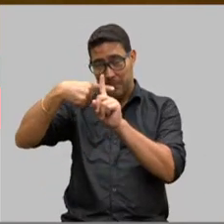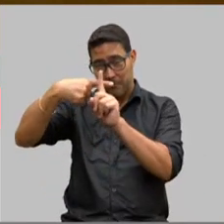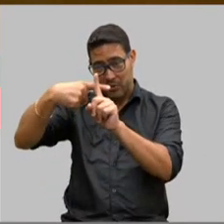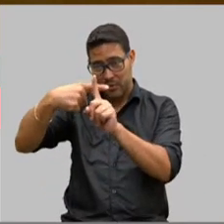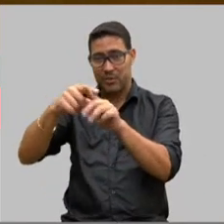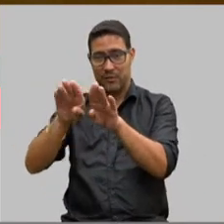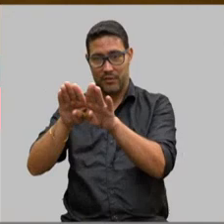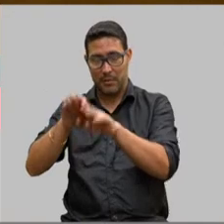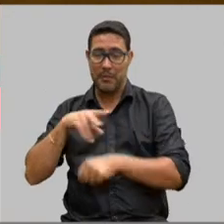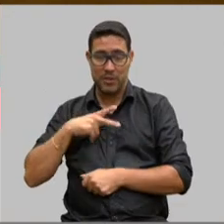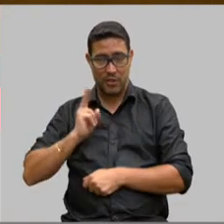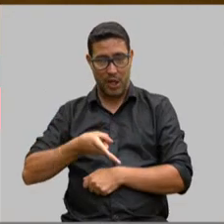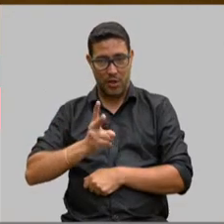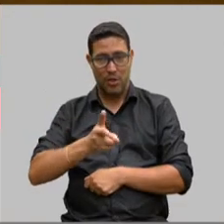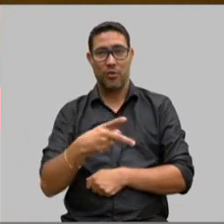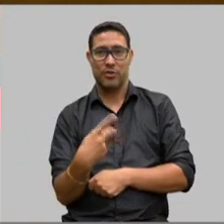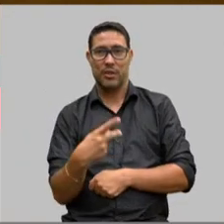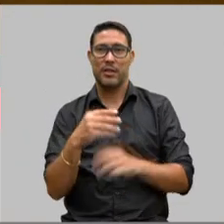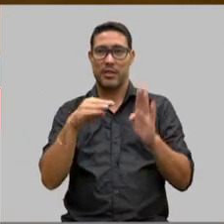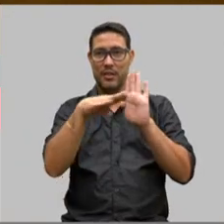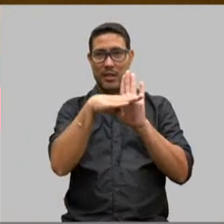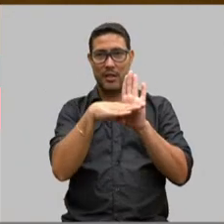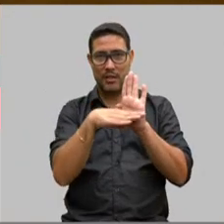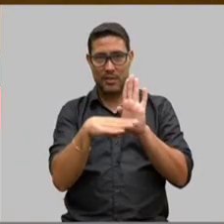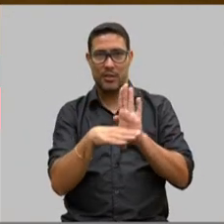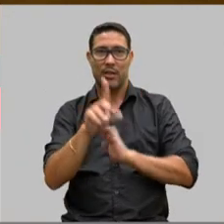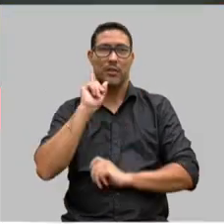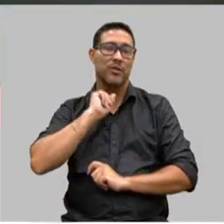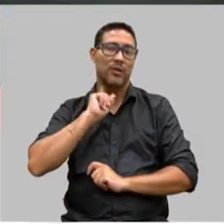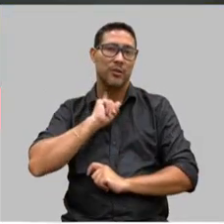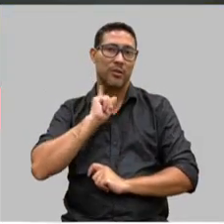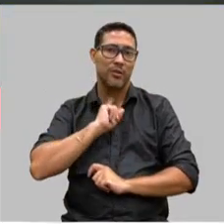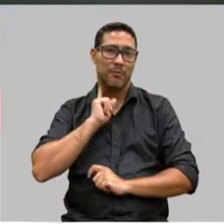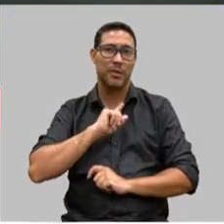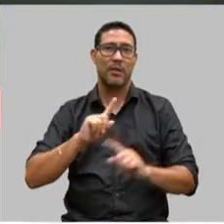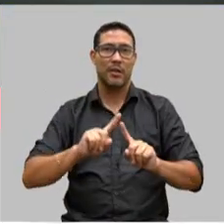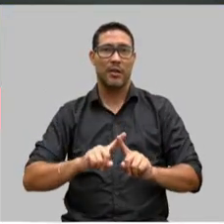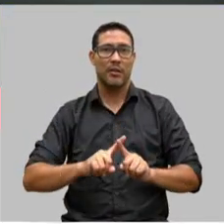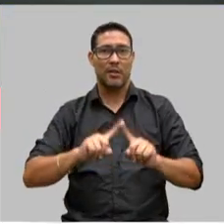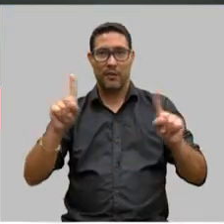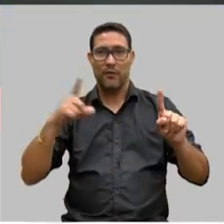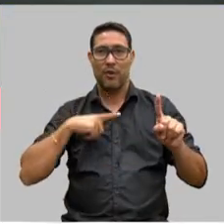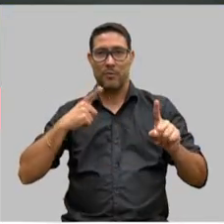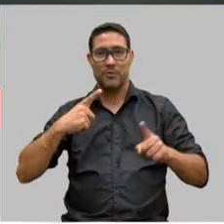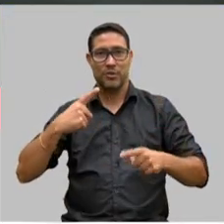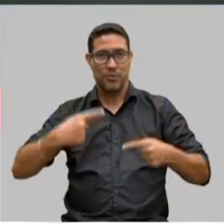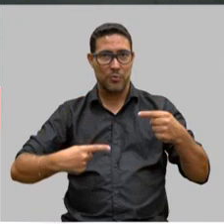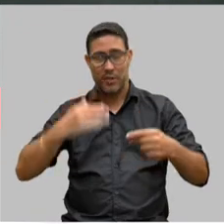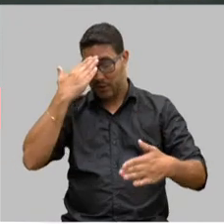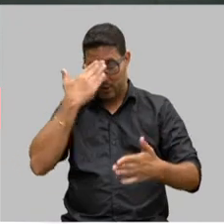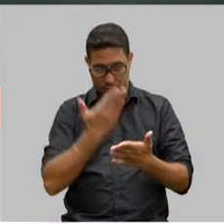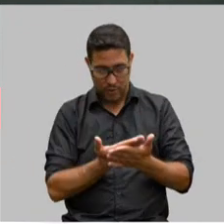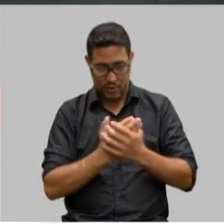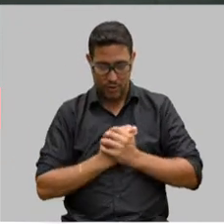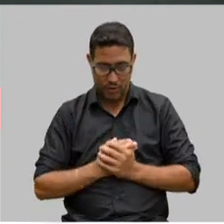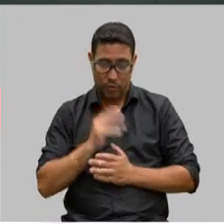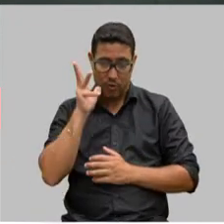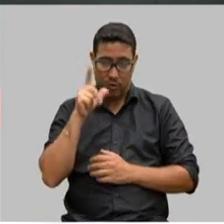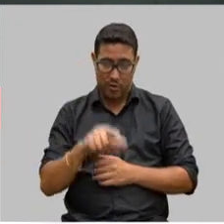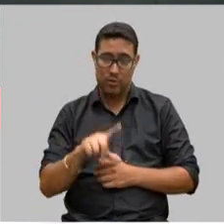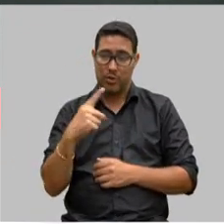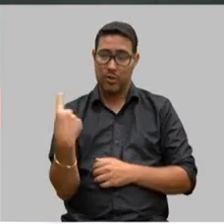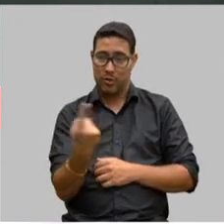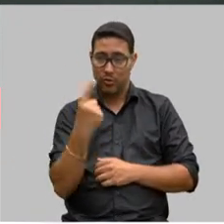nessa casa e no nosso estado de Minas Gerais. E é nessa forma de política que eu acredito. Eu acho que todos, mesmo que